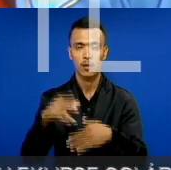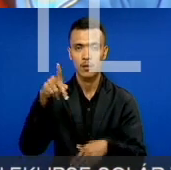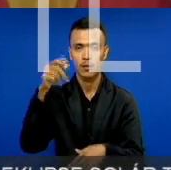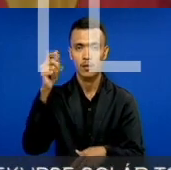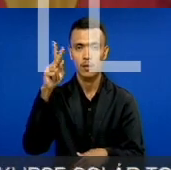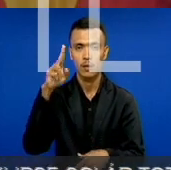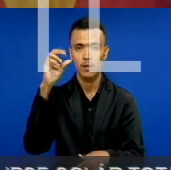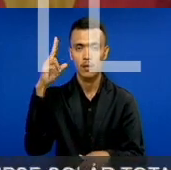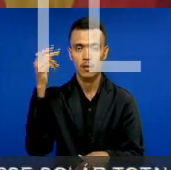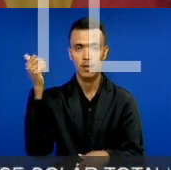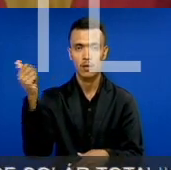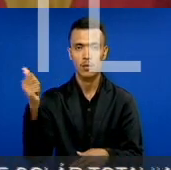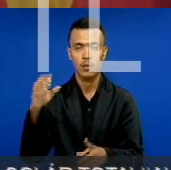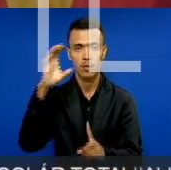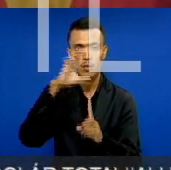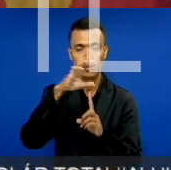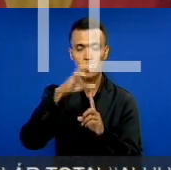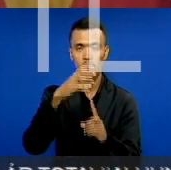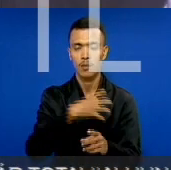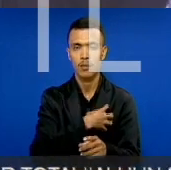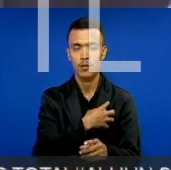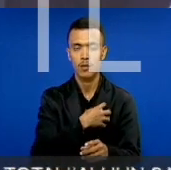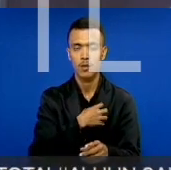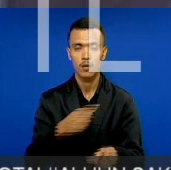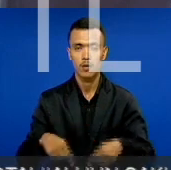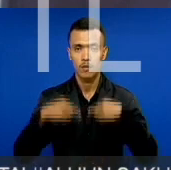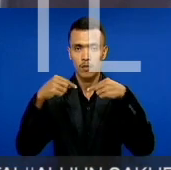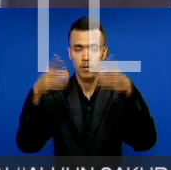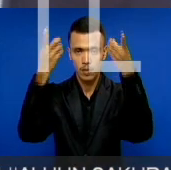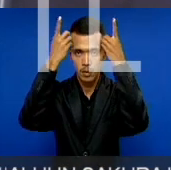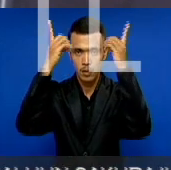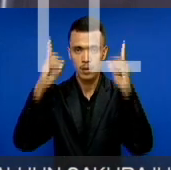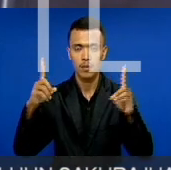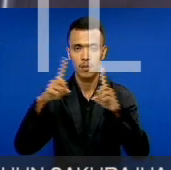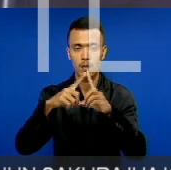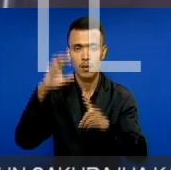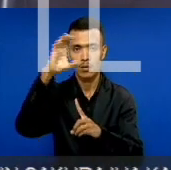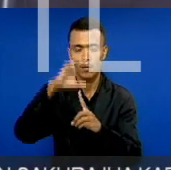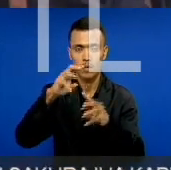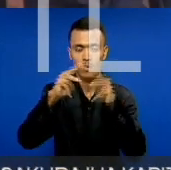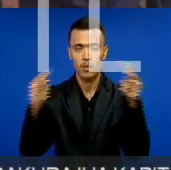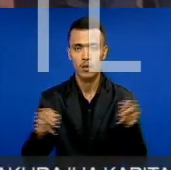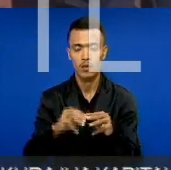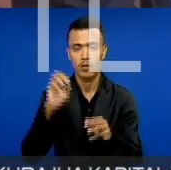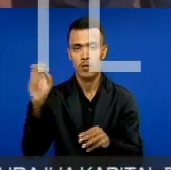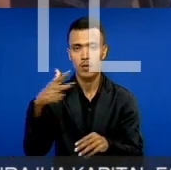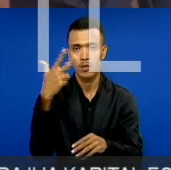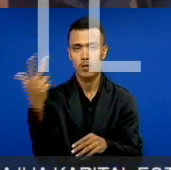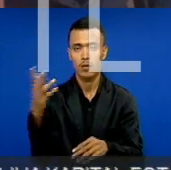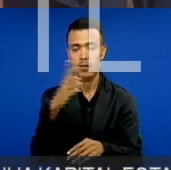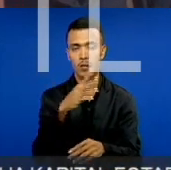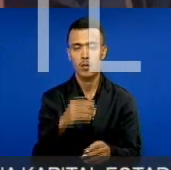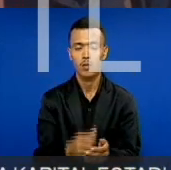nelaram. Antes ne, Comando Geral Penitele, hasayona diretiva ida ba Comando Município Sanulu Resintolo no Comando Unidade